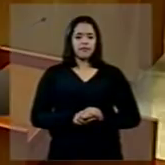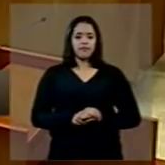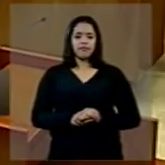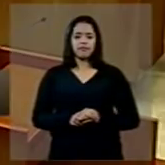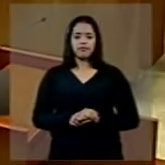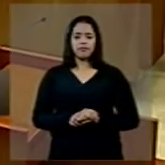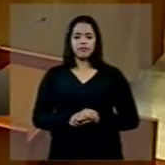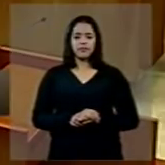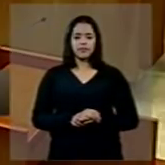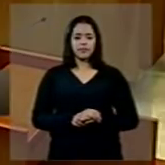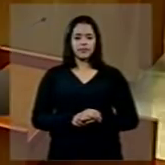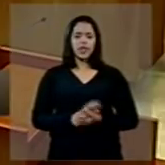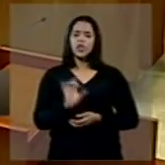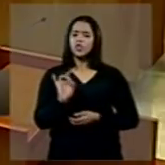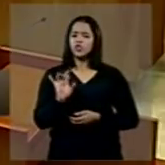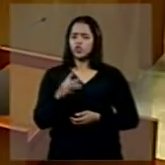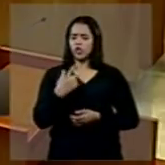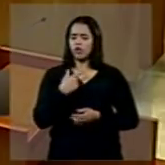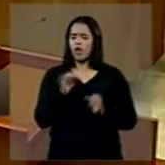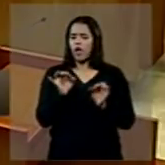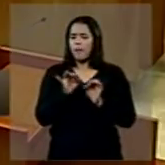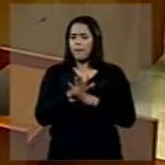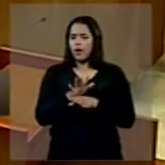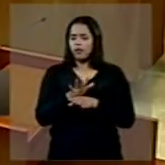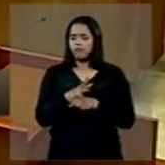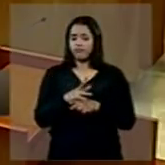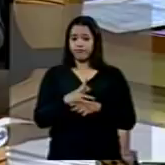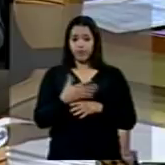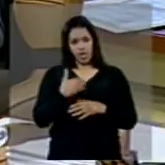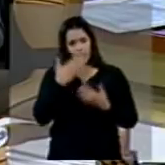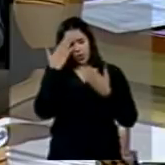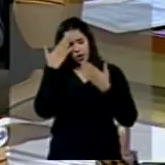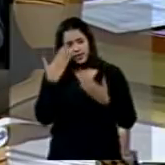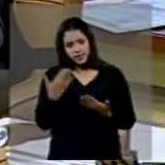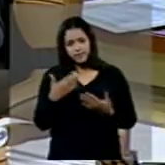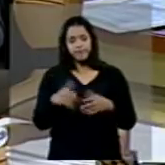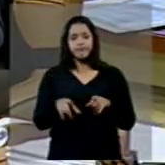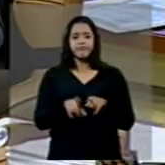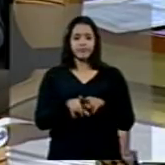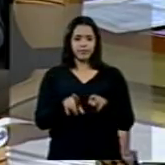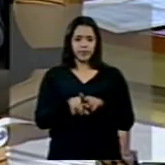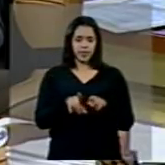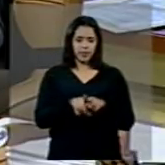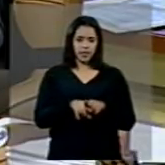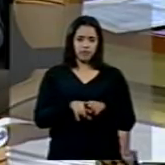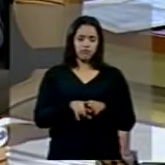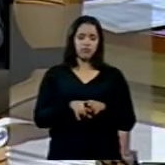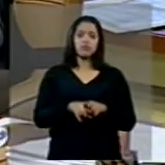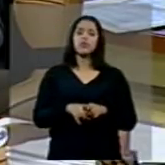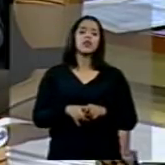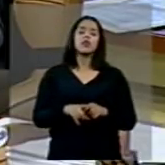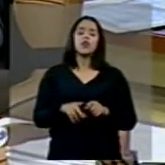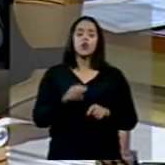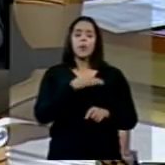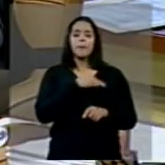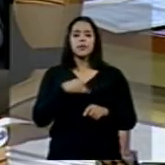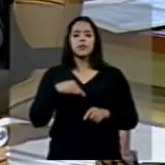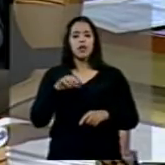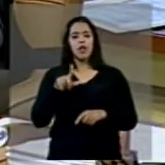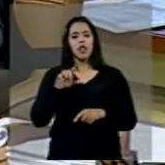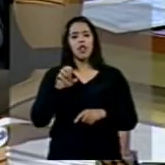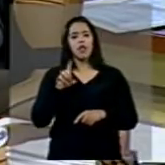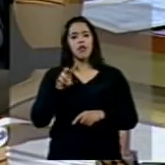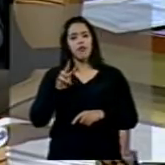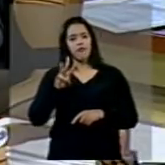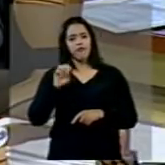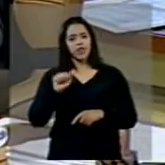Ministro Barroso, só vou concluir a intervenção que eu havia feito, agradecendo a ciência que o eminente ministro Lewandowski faz do